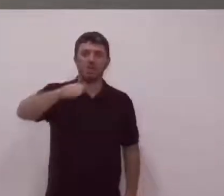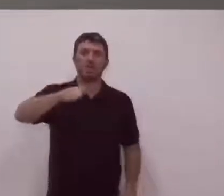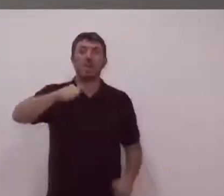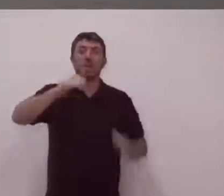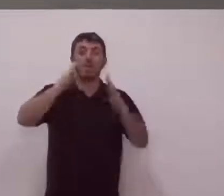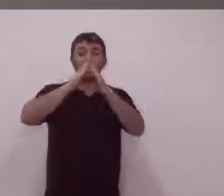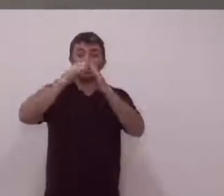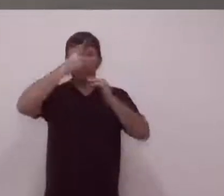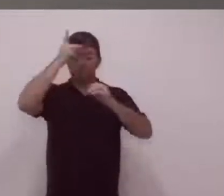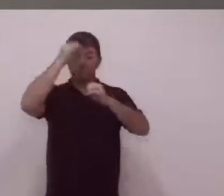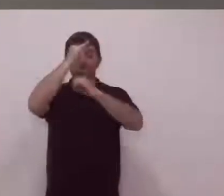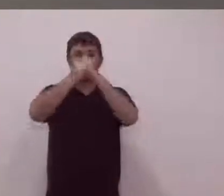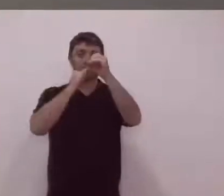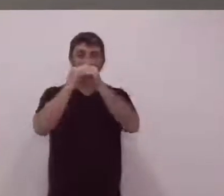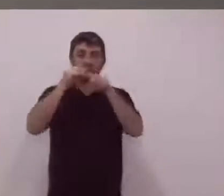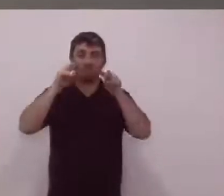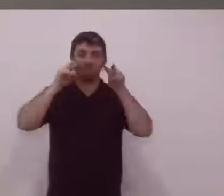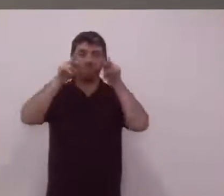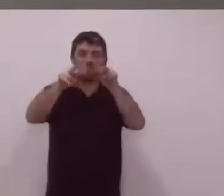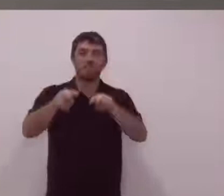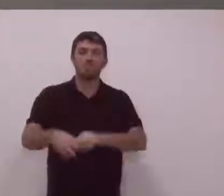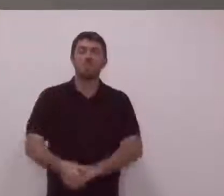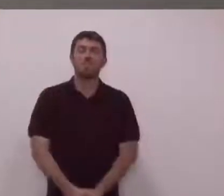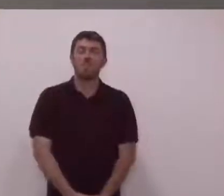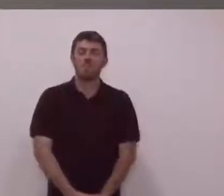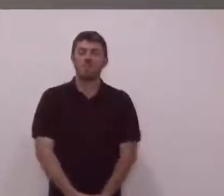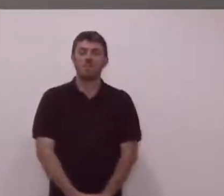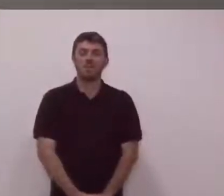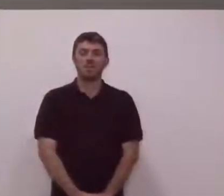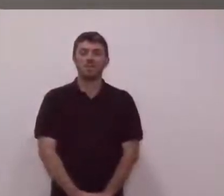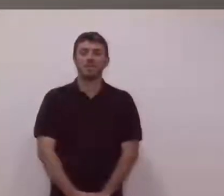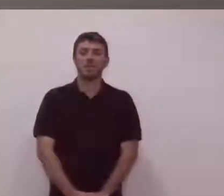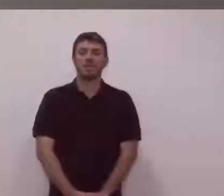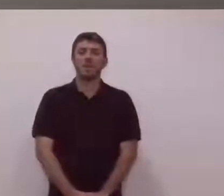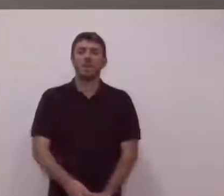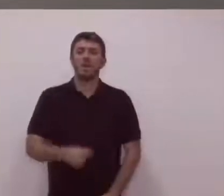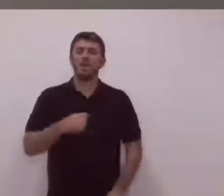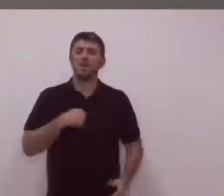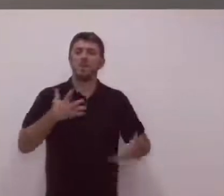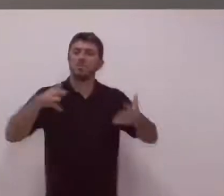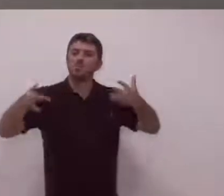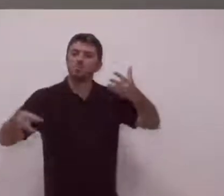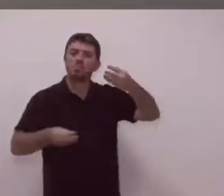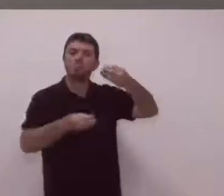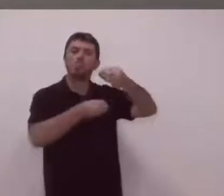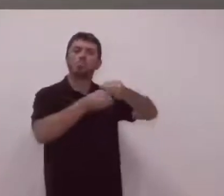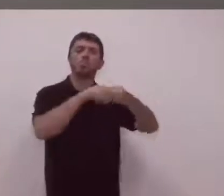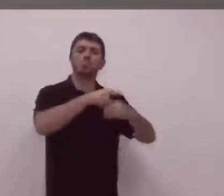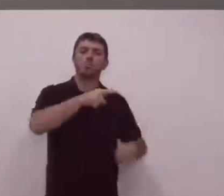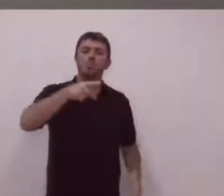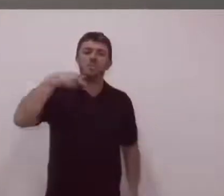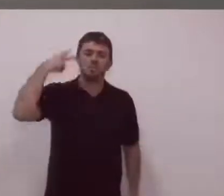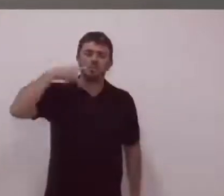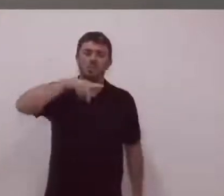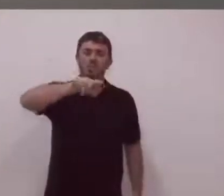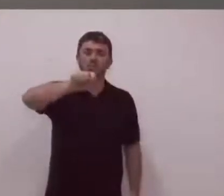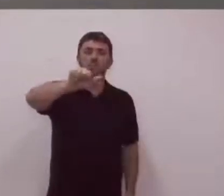quero pegar um gancho da fala da Ana no que ela fala em relação a prudência